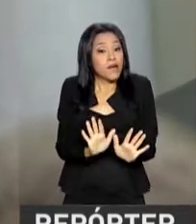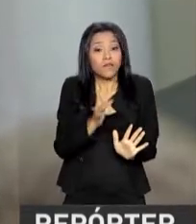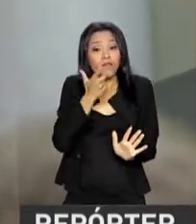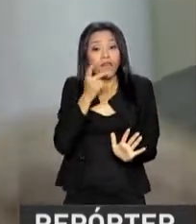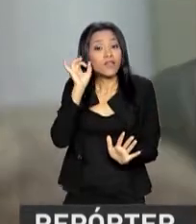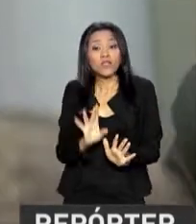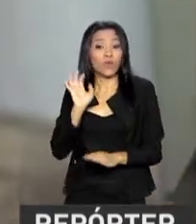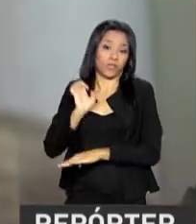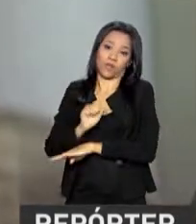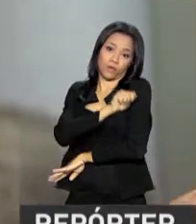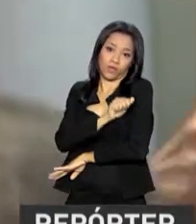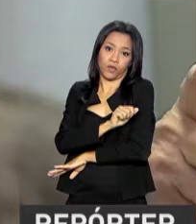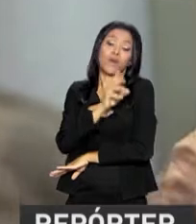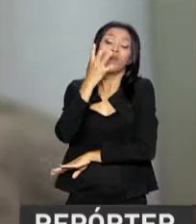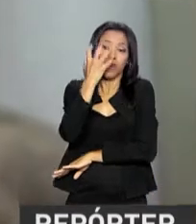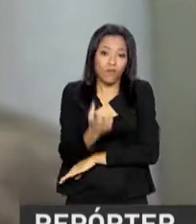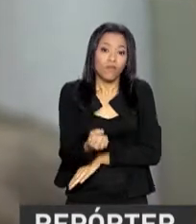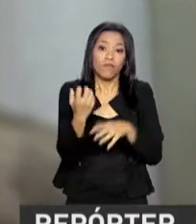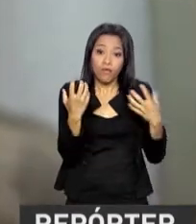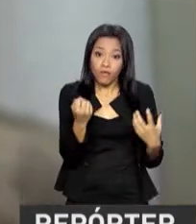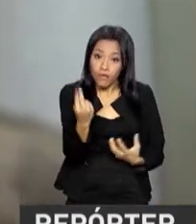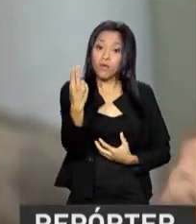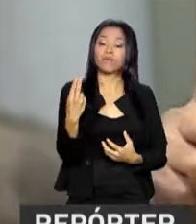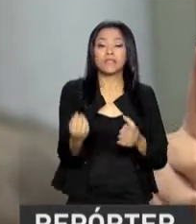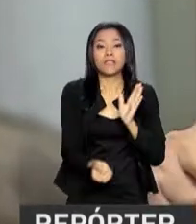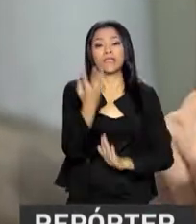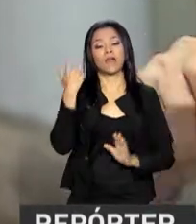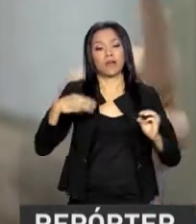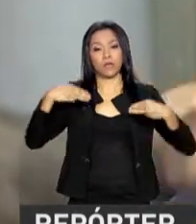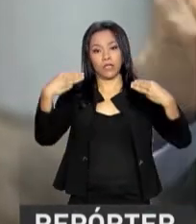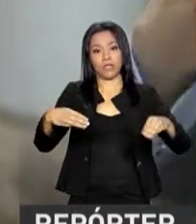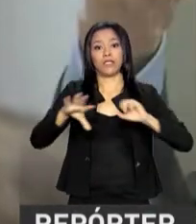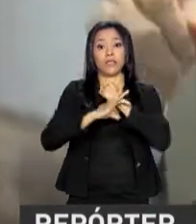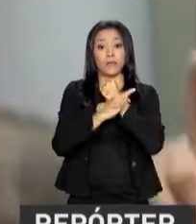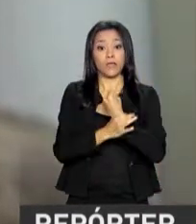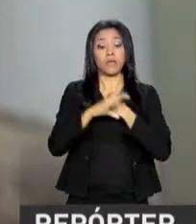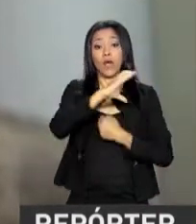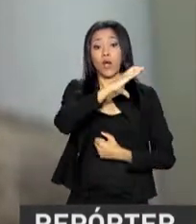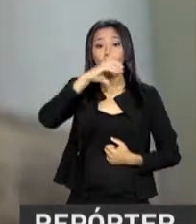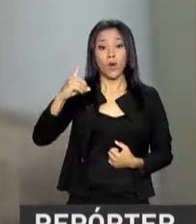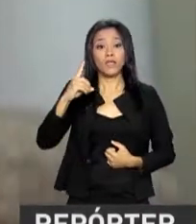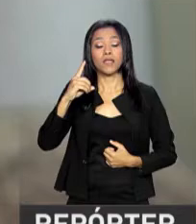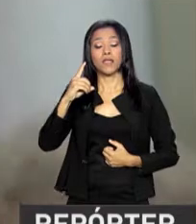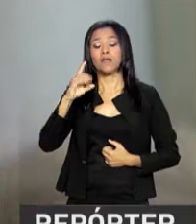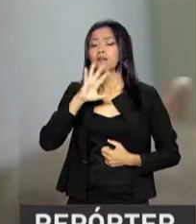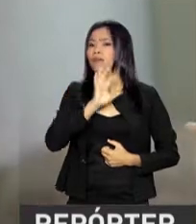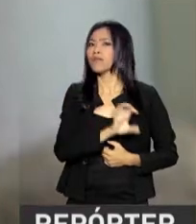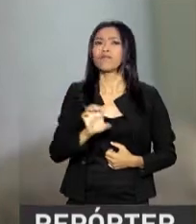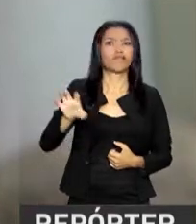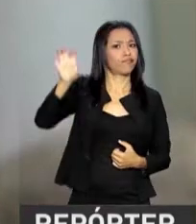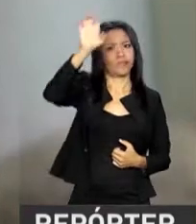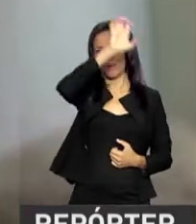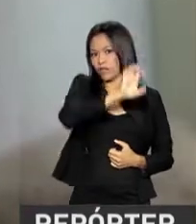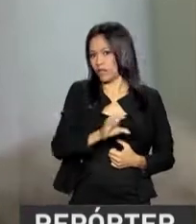rio de janeiro eu vou criar um ministério extraordinário da segurança pública como disse está a coordenar e integrar a a segurança pública em todos os